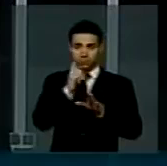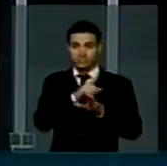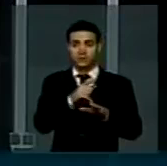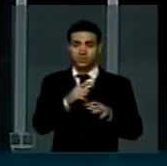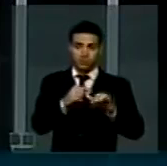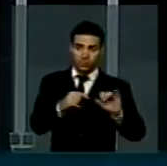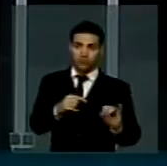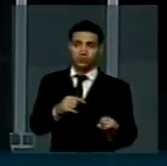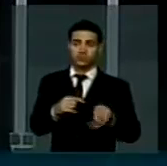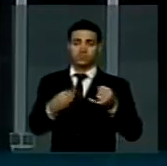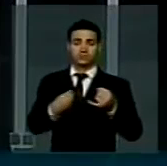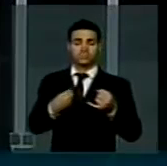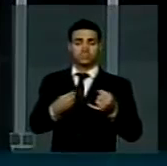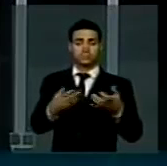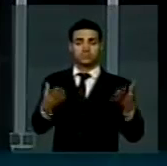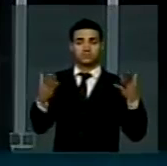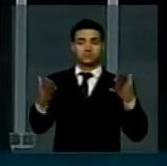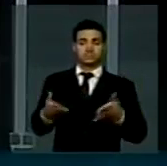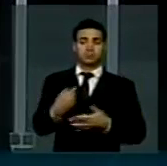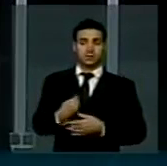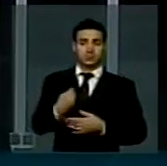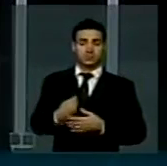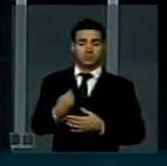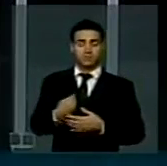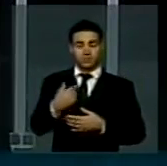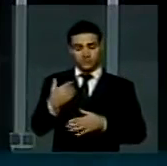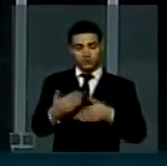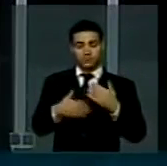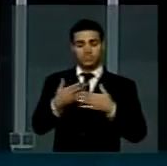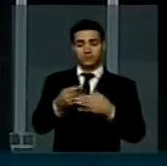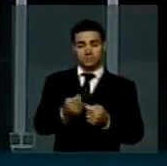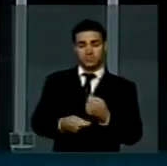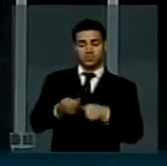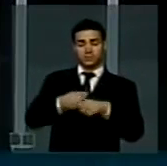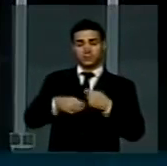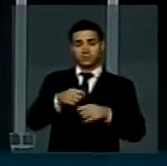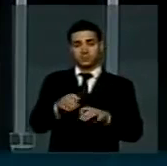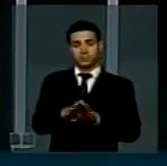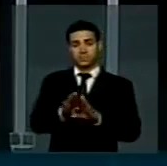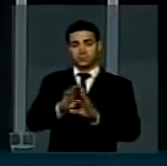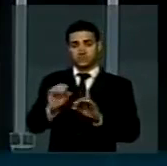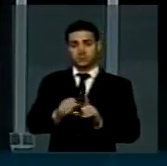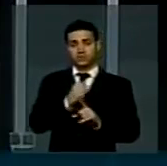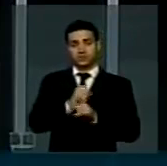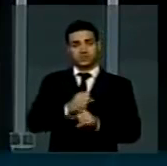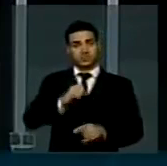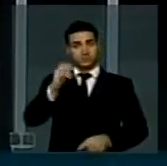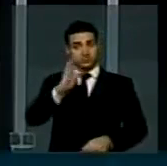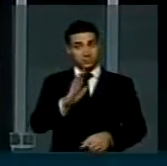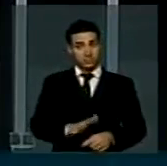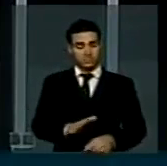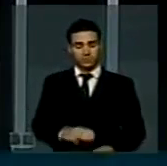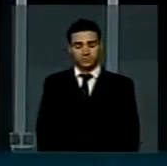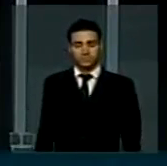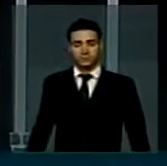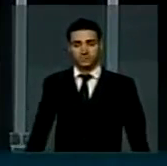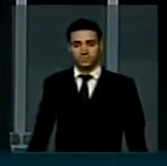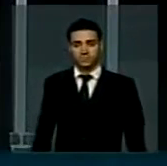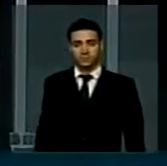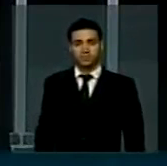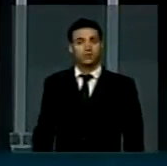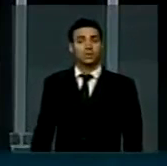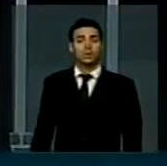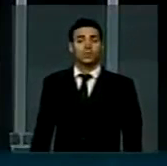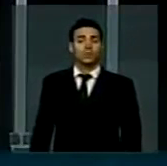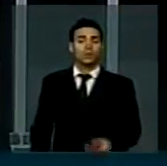a oportunidade de participar do desenvolvimento da economia e da sociedade brasileira. E isso se faz através